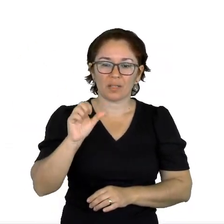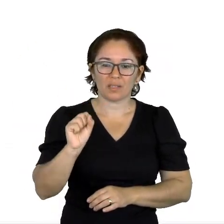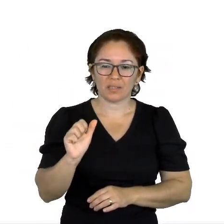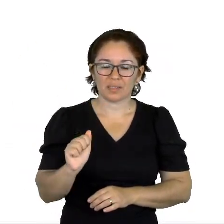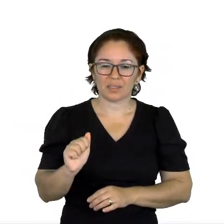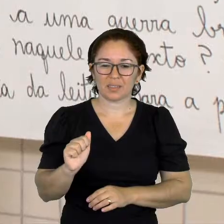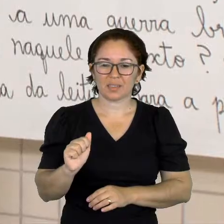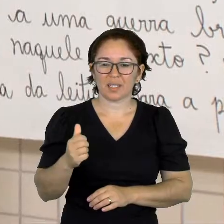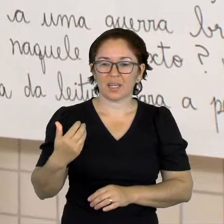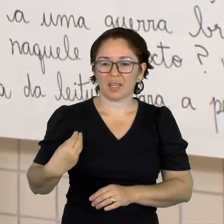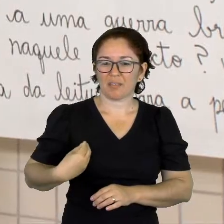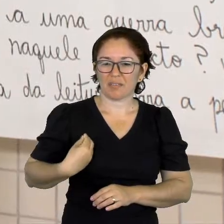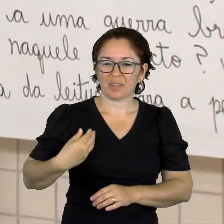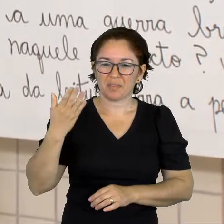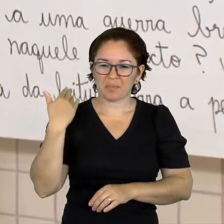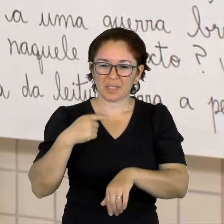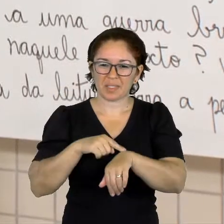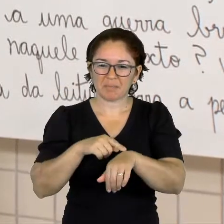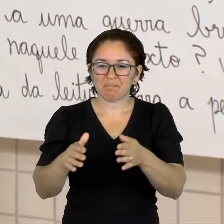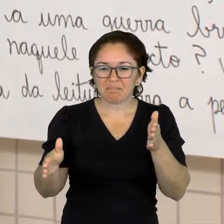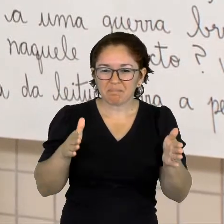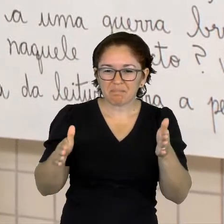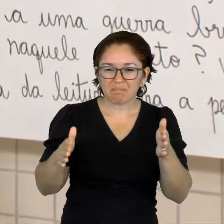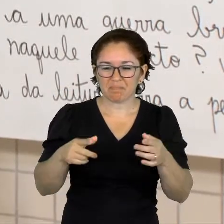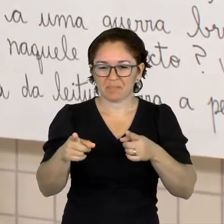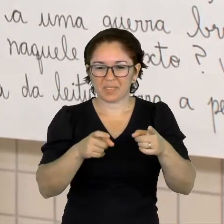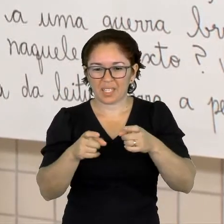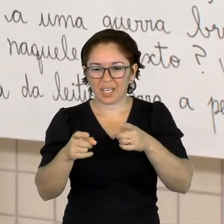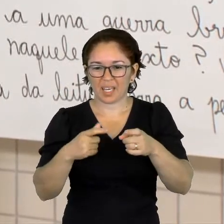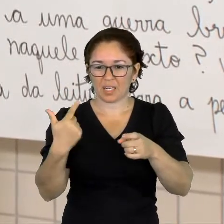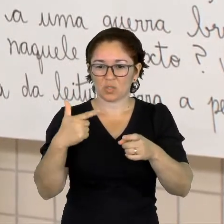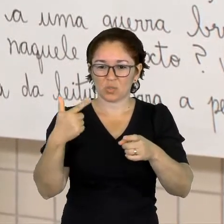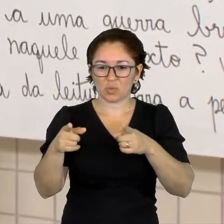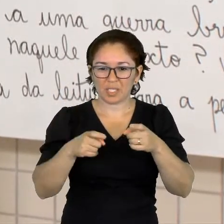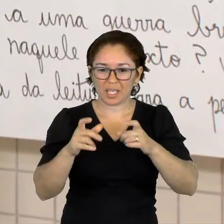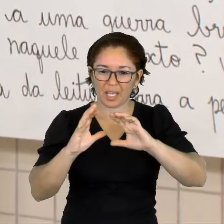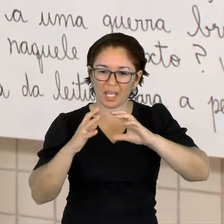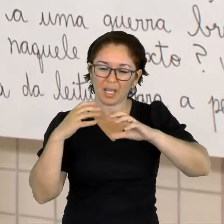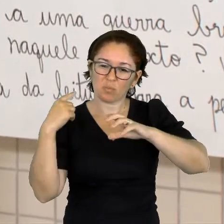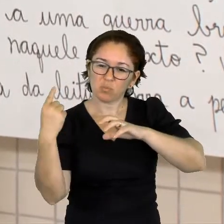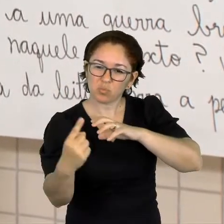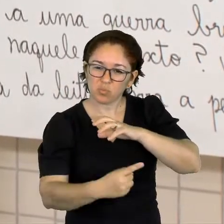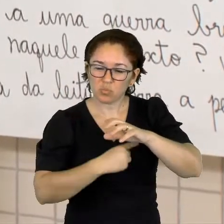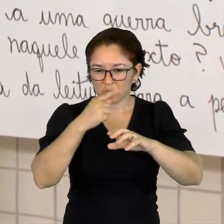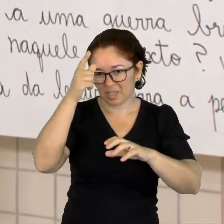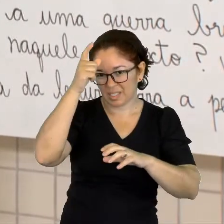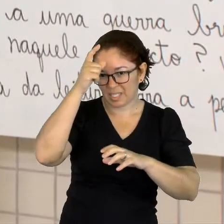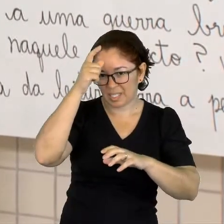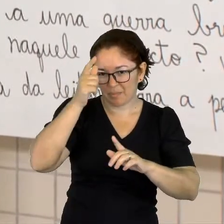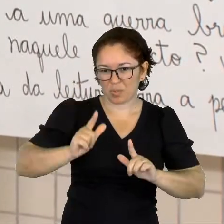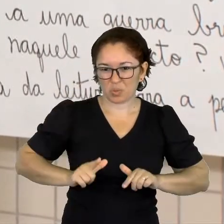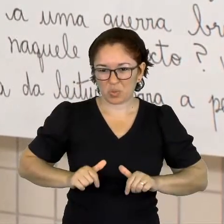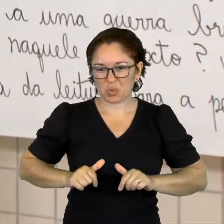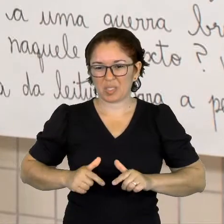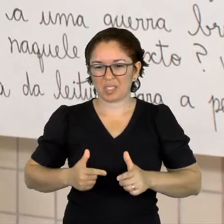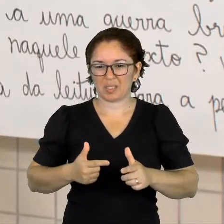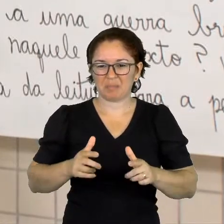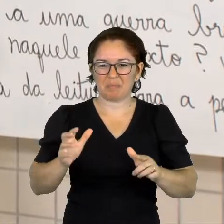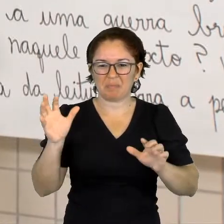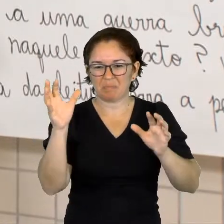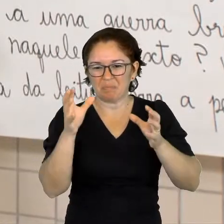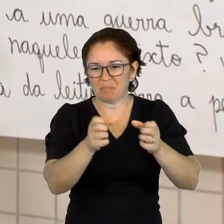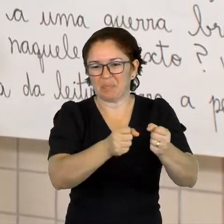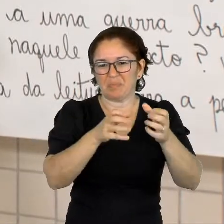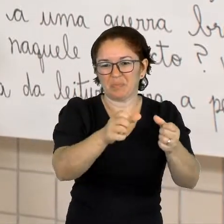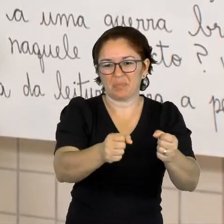guerra, da Alemanha nazista, da Segunda Guerra Mundial, da perseguição aos judeus, não é isso? A outra